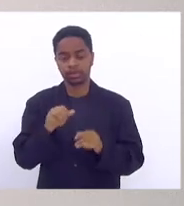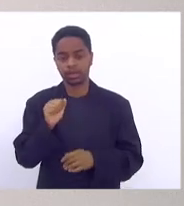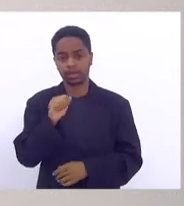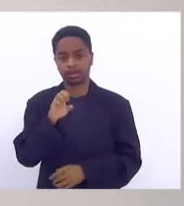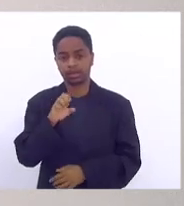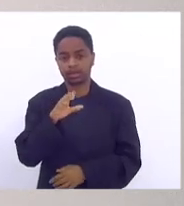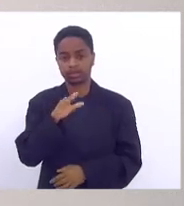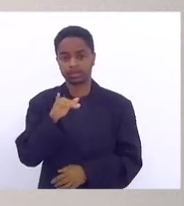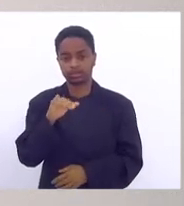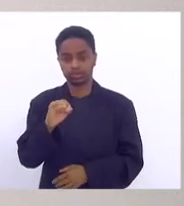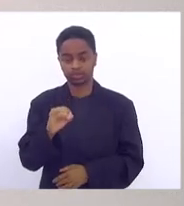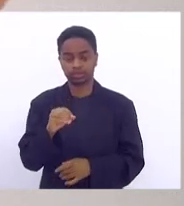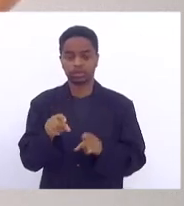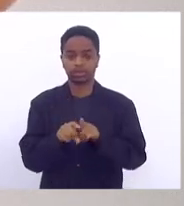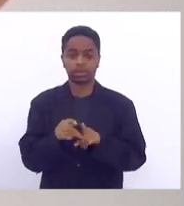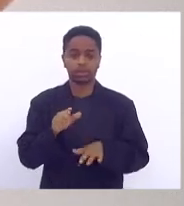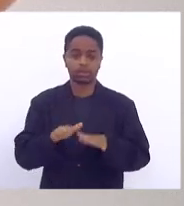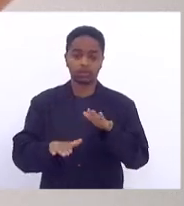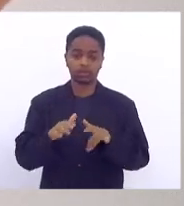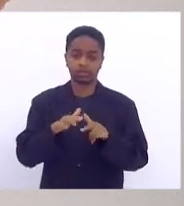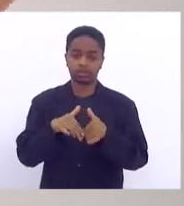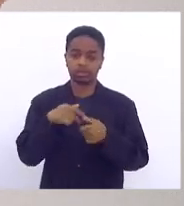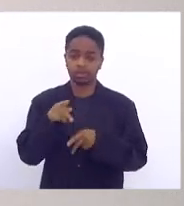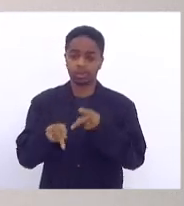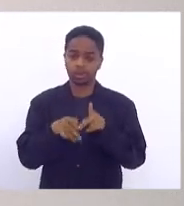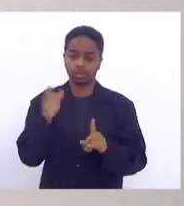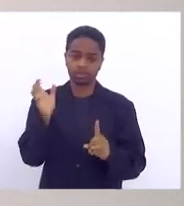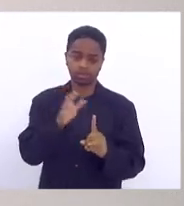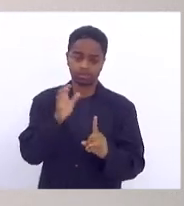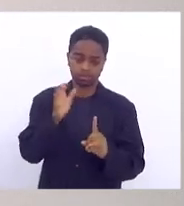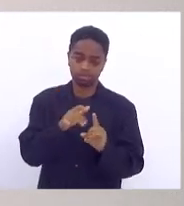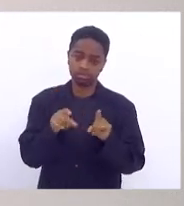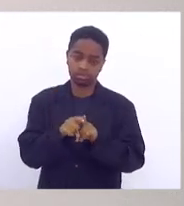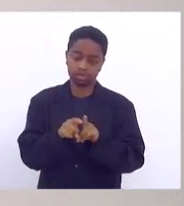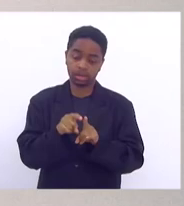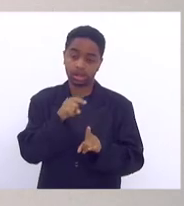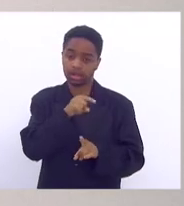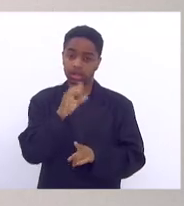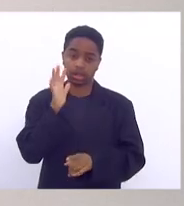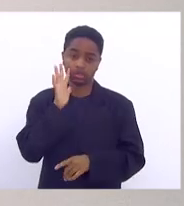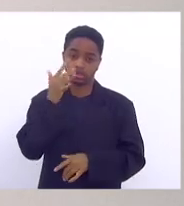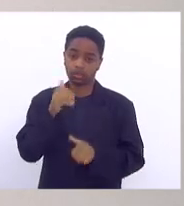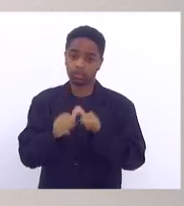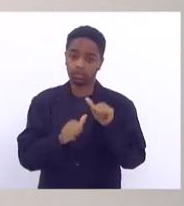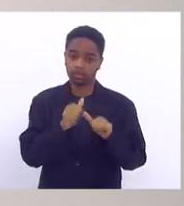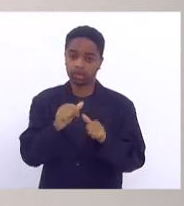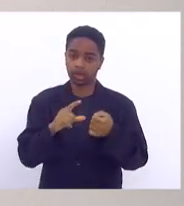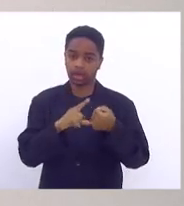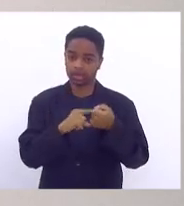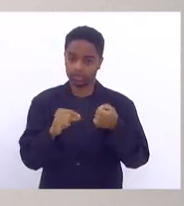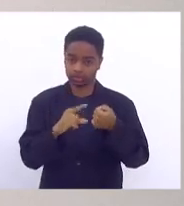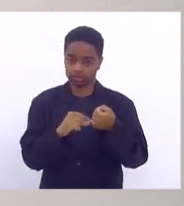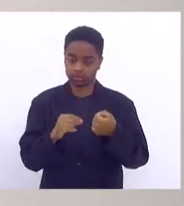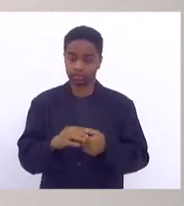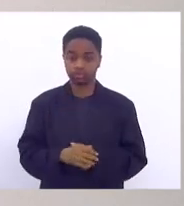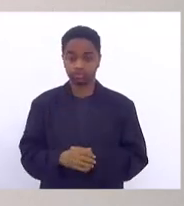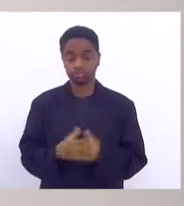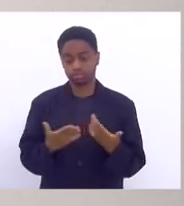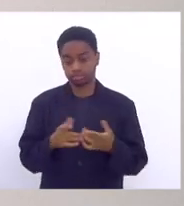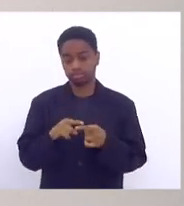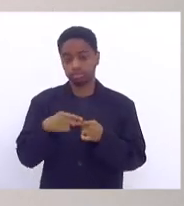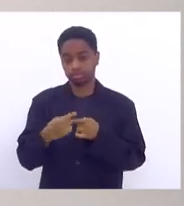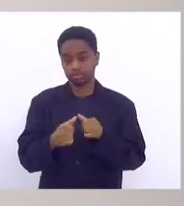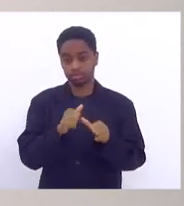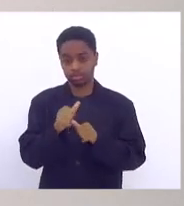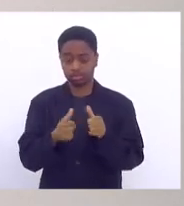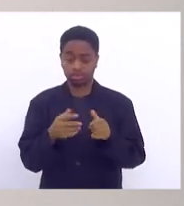Neves e talvez uma pressão Popular também resolve alterar esse artigo e esse artigo é alterado espero